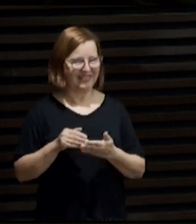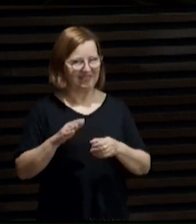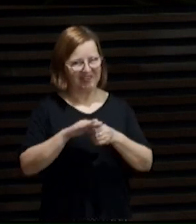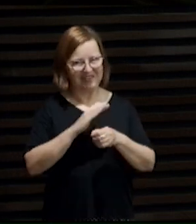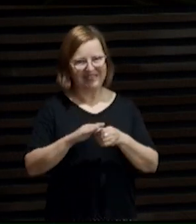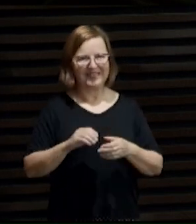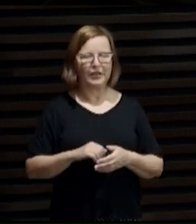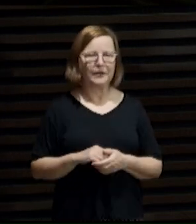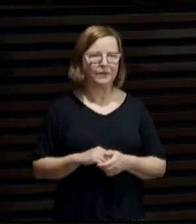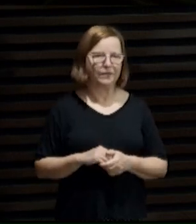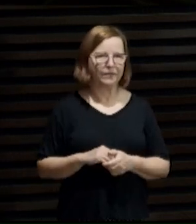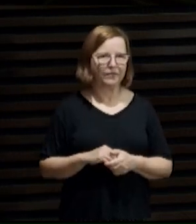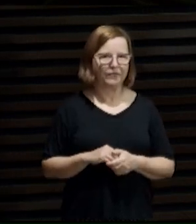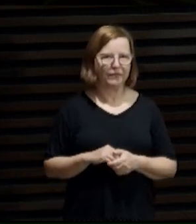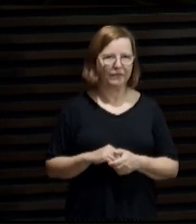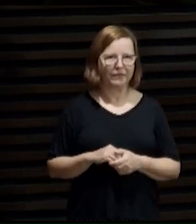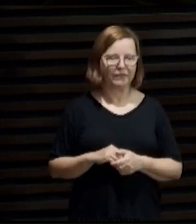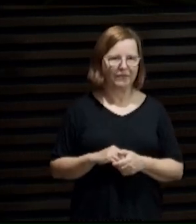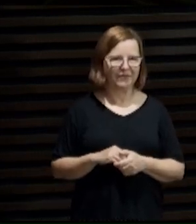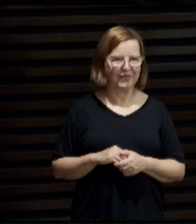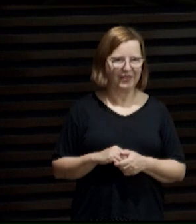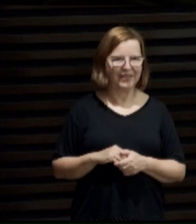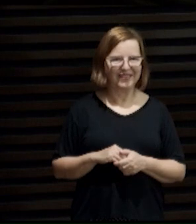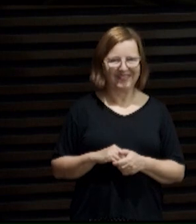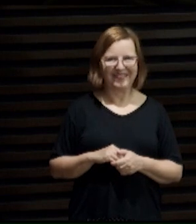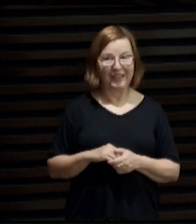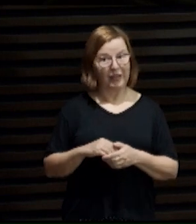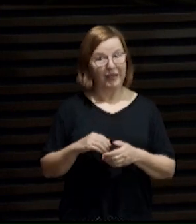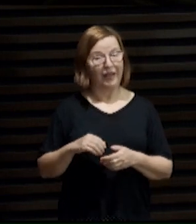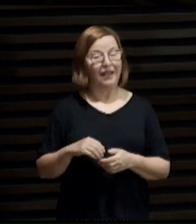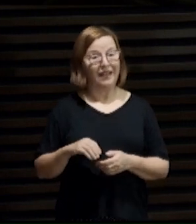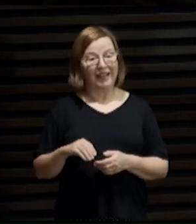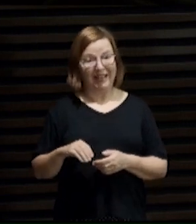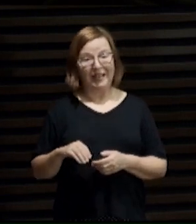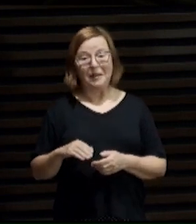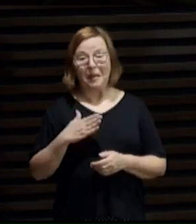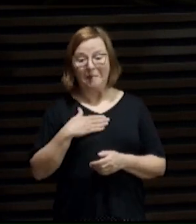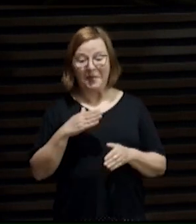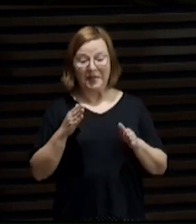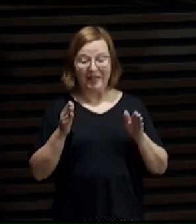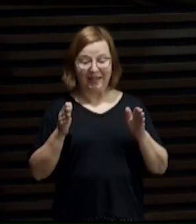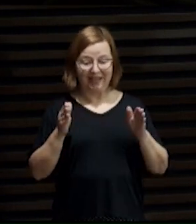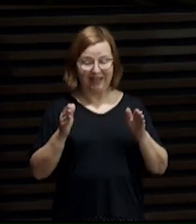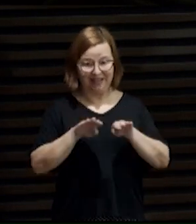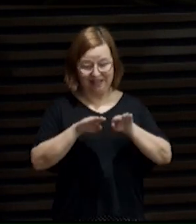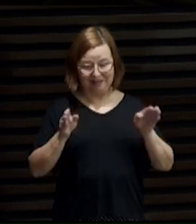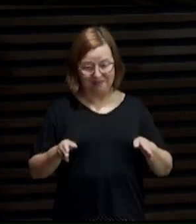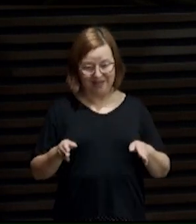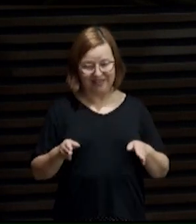Eu vendo a que eu tenho lá de 8 cadeiras e compro uma, nem que seja de 3, mas tem que estar cheia. Para que eu possa ver isso,